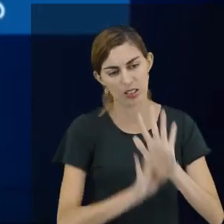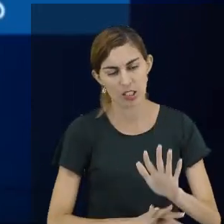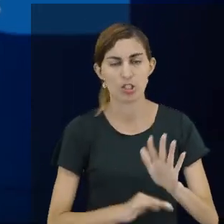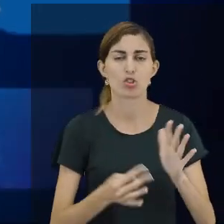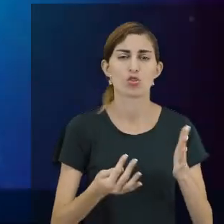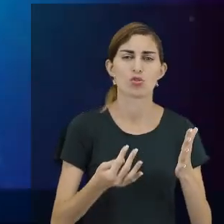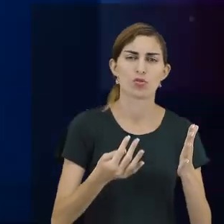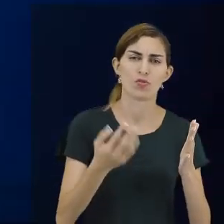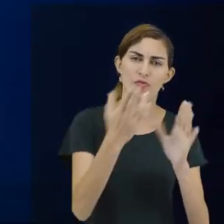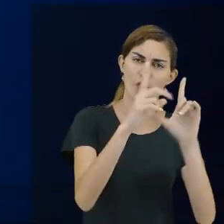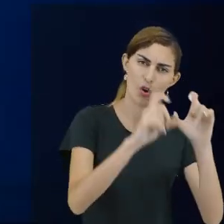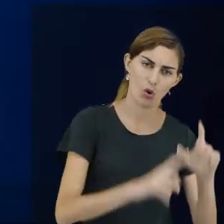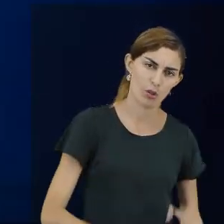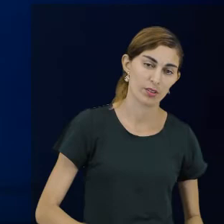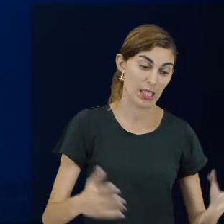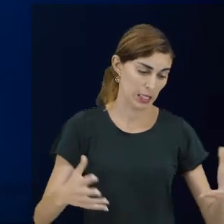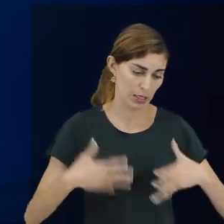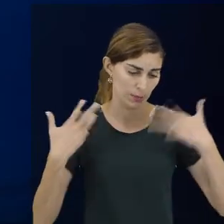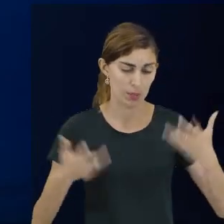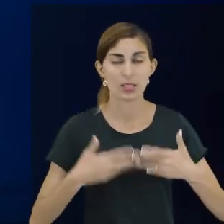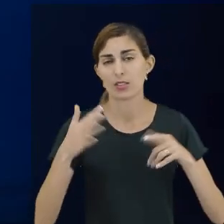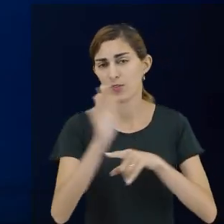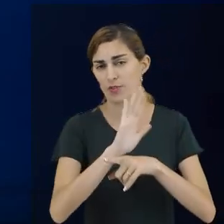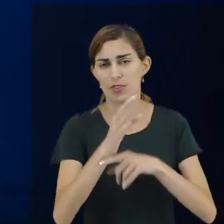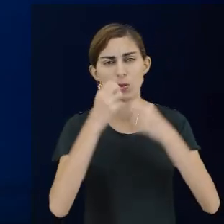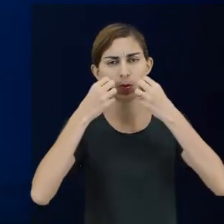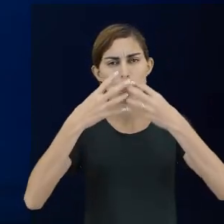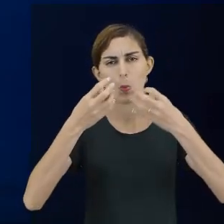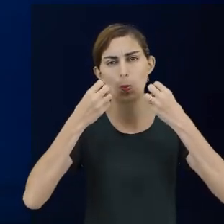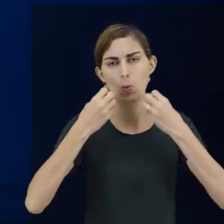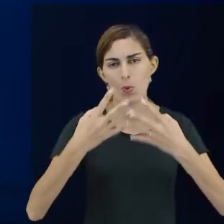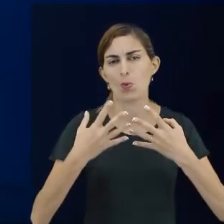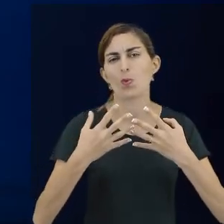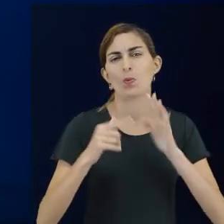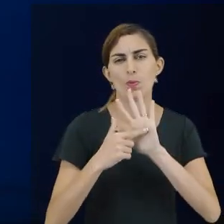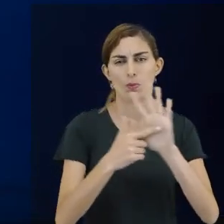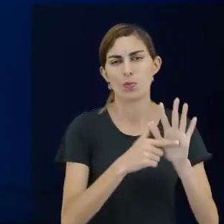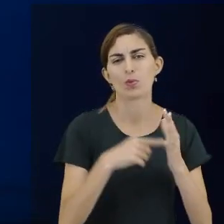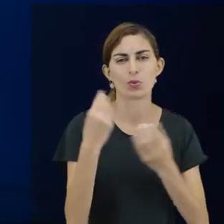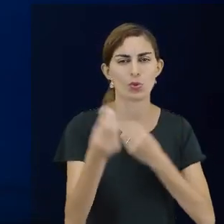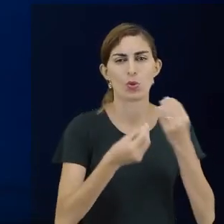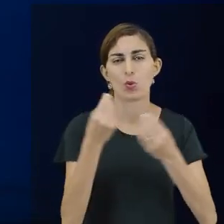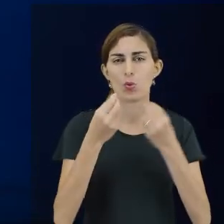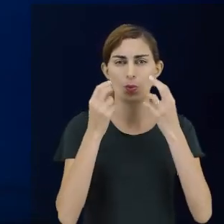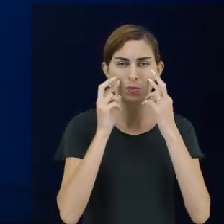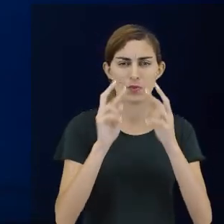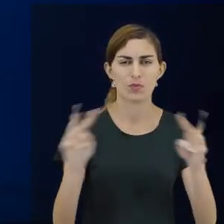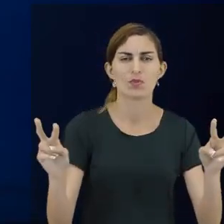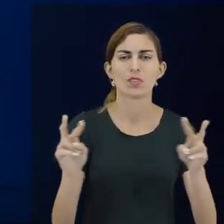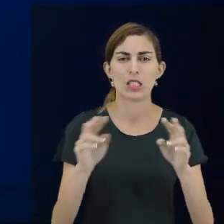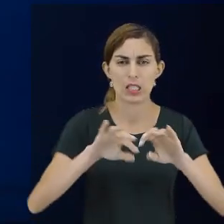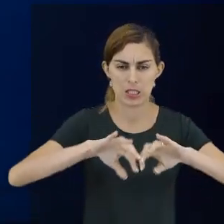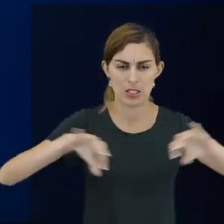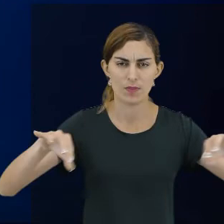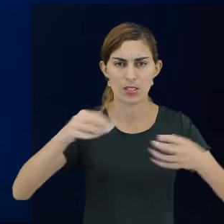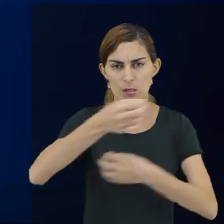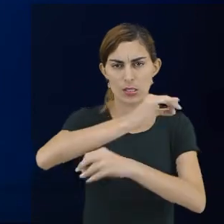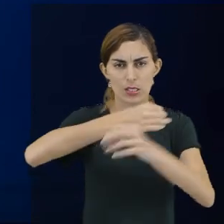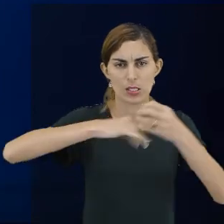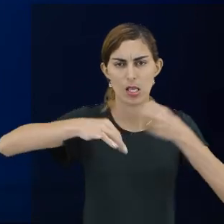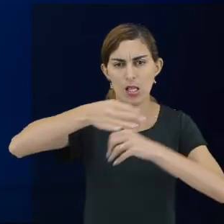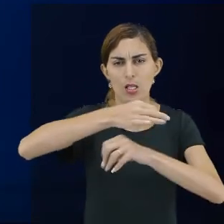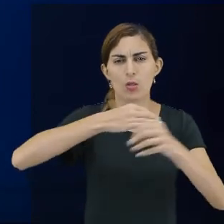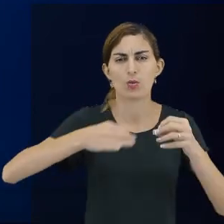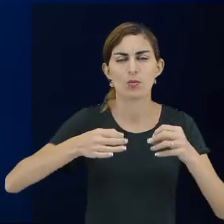textos e ilustrações. Animações e vídeos também são muito bons para mostrar fenômenos invisíveis ao olho nu, como a divisão de